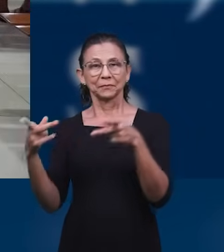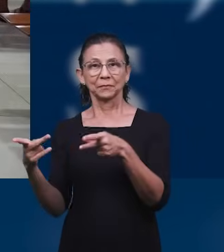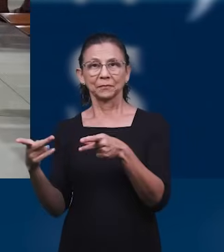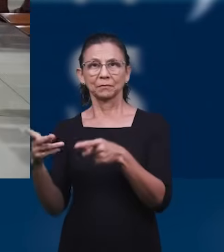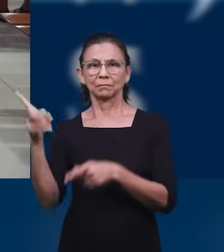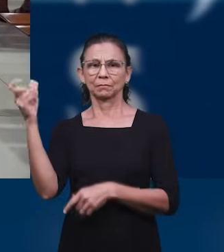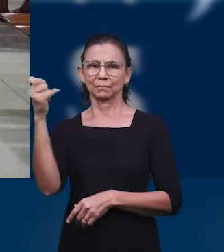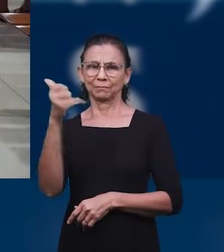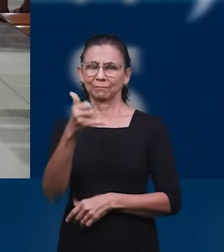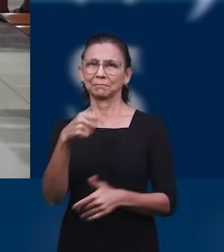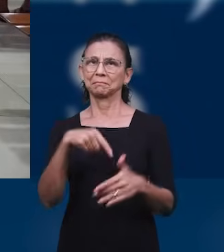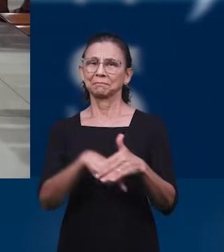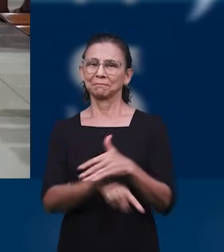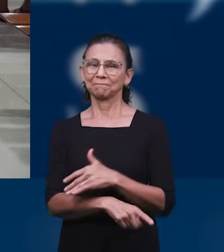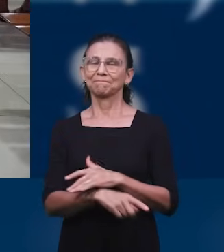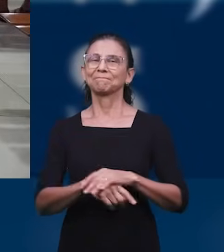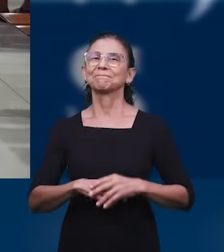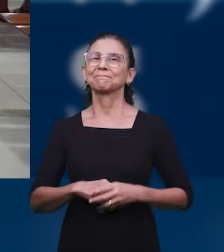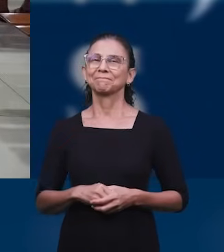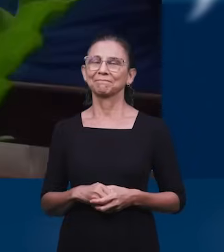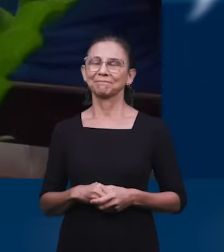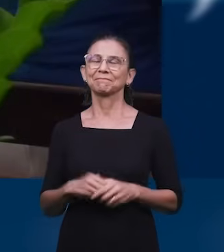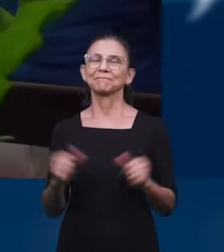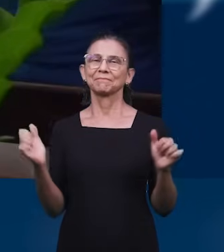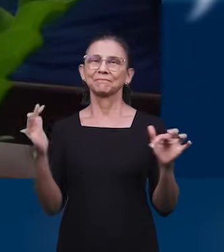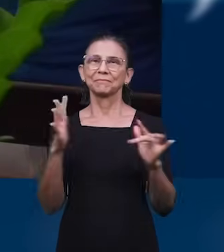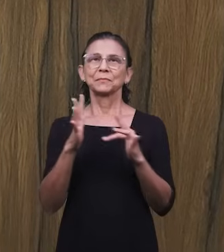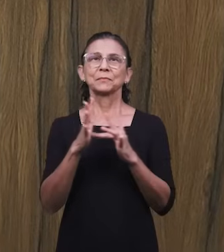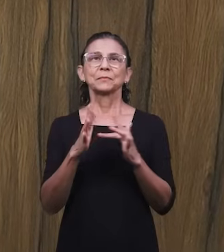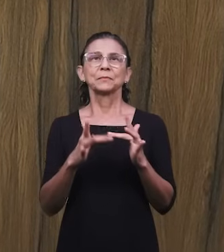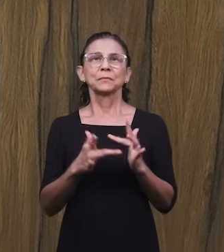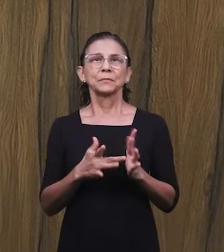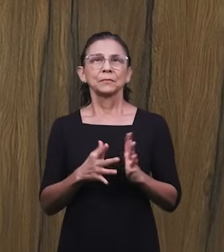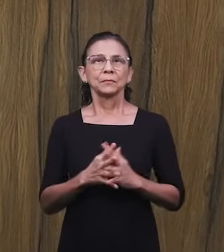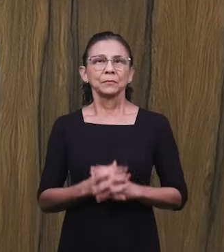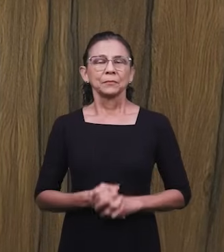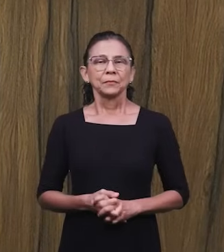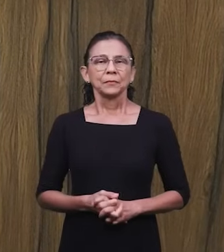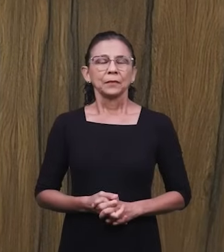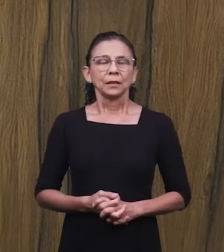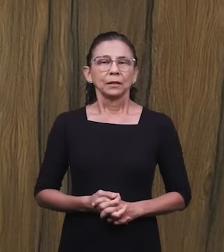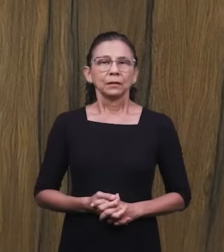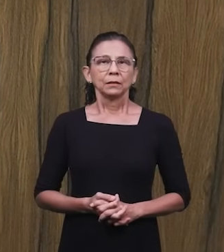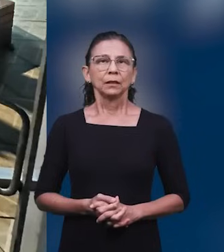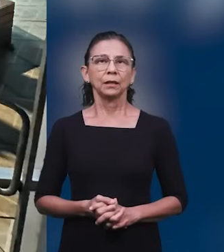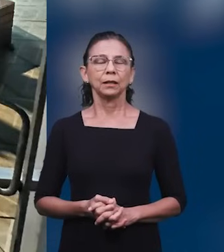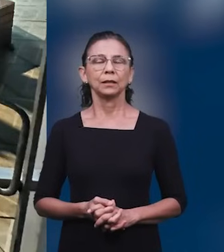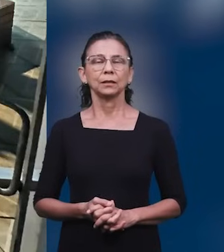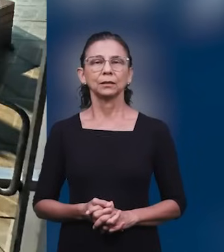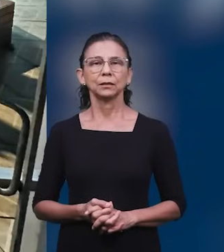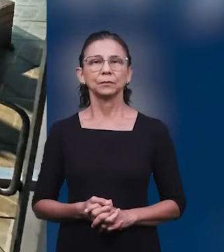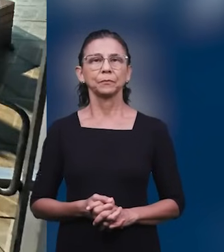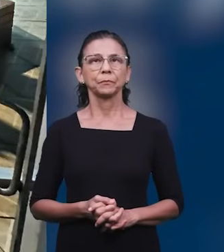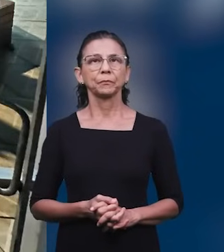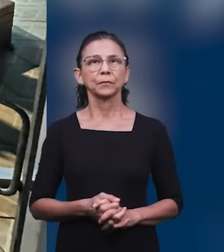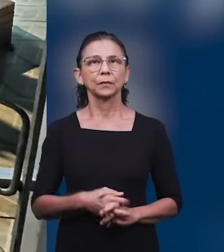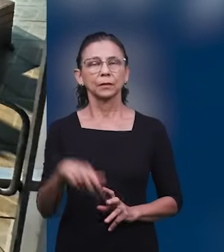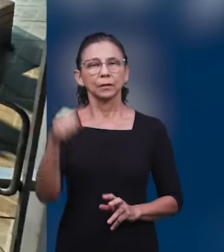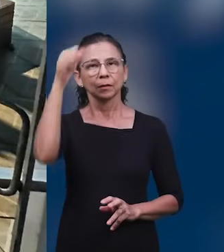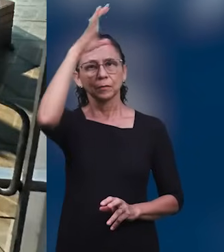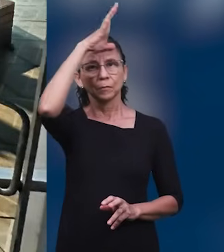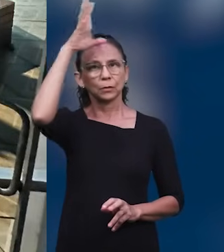com cada irmão que estava ali presente, para honra e glórias ao Senhor. Em Rondonópolis, Mato Grosso, foi realizado no sábado